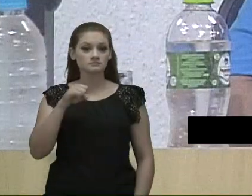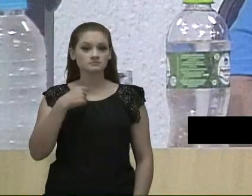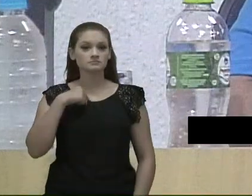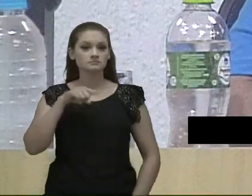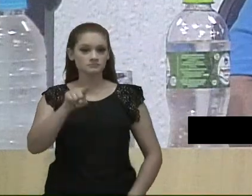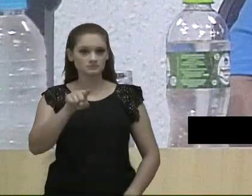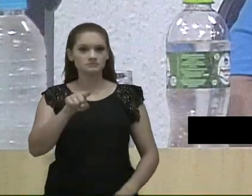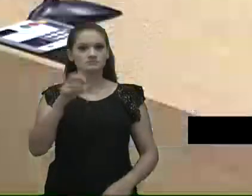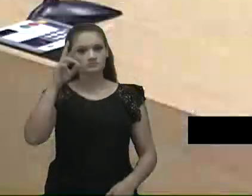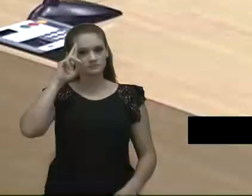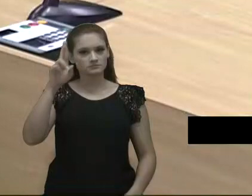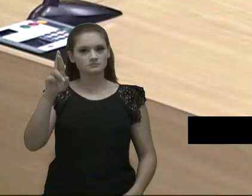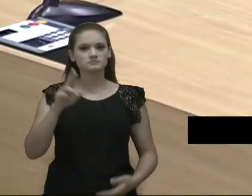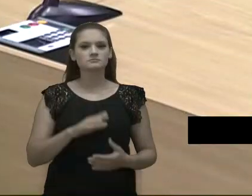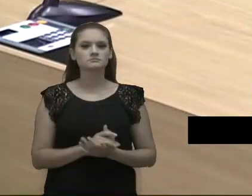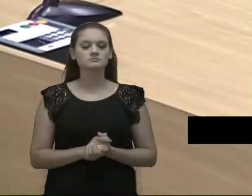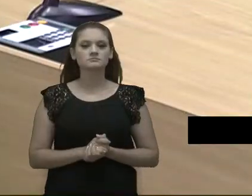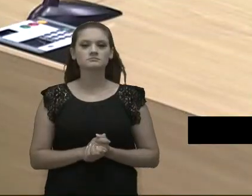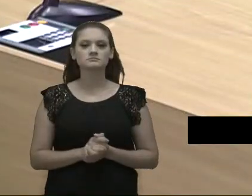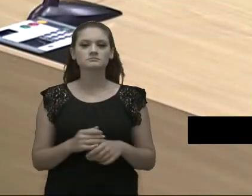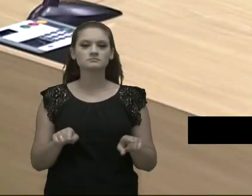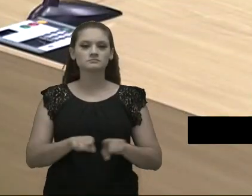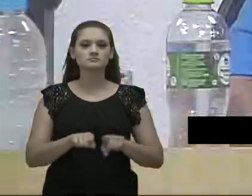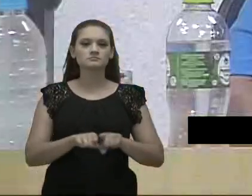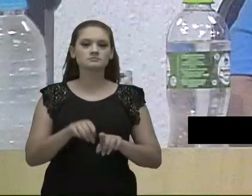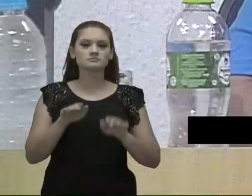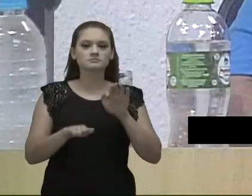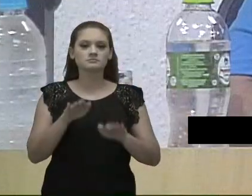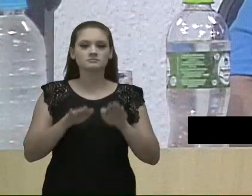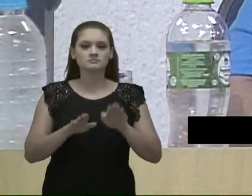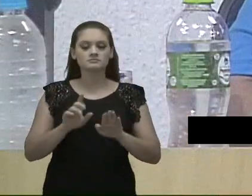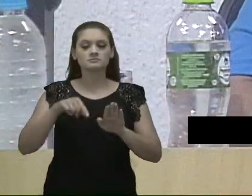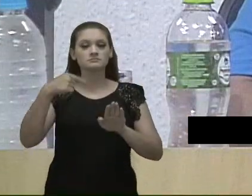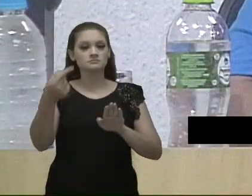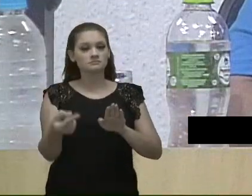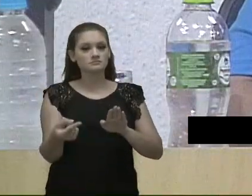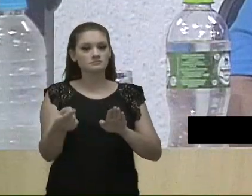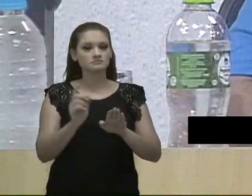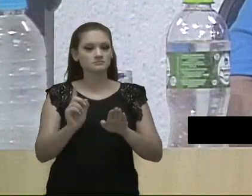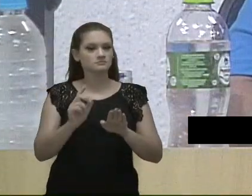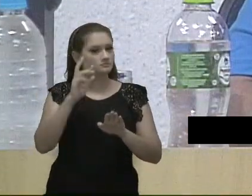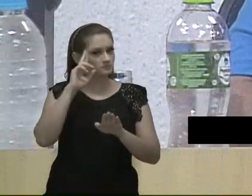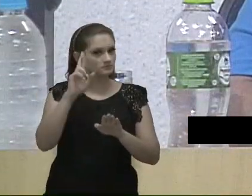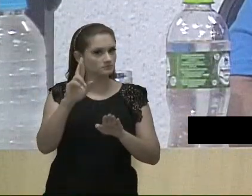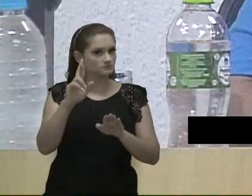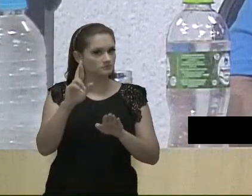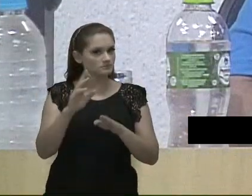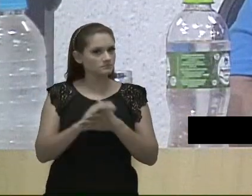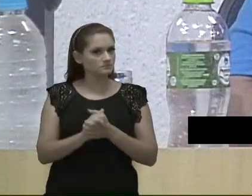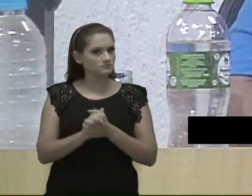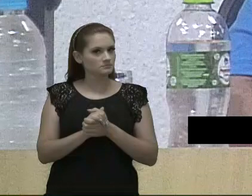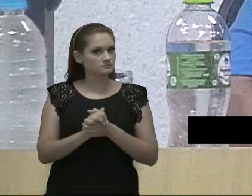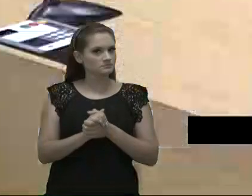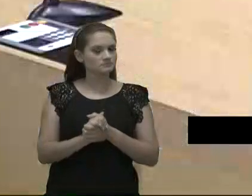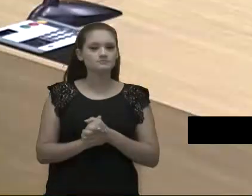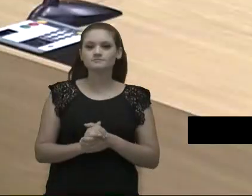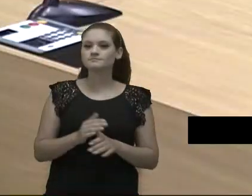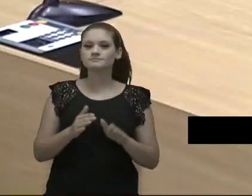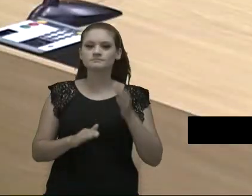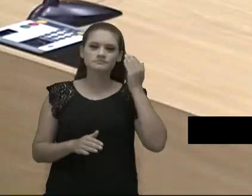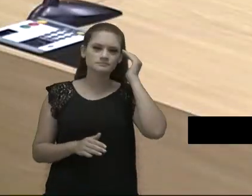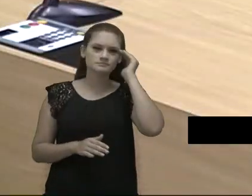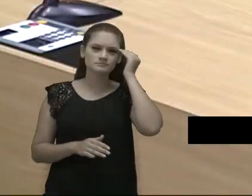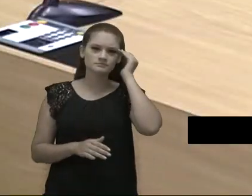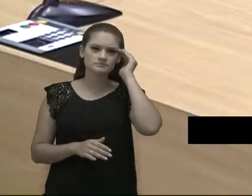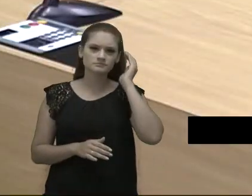é o senhor? Sim, senhor. Tá, então na maioria das vezes quem vai é o outro doutor e não o senhor. Não entendi por que na